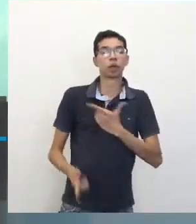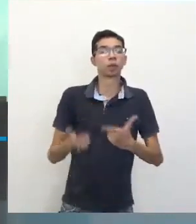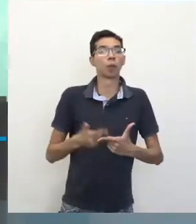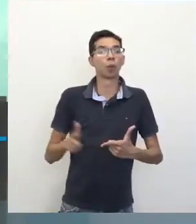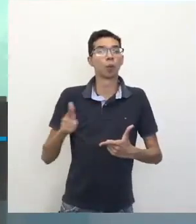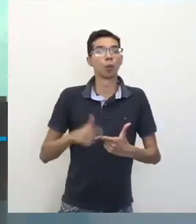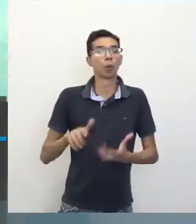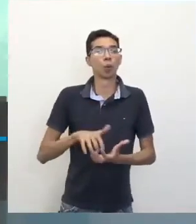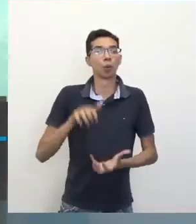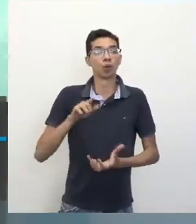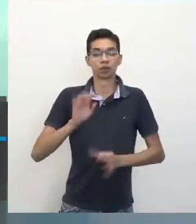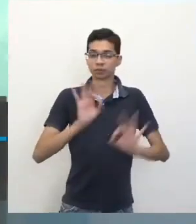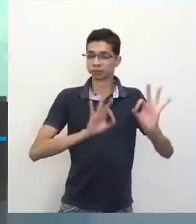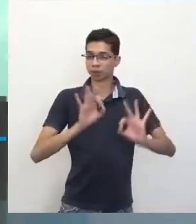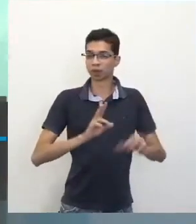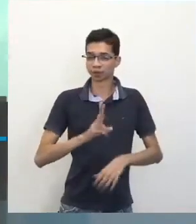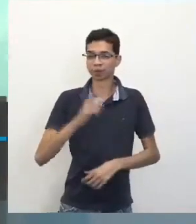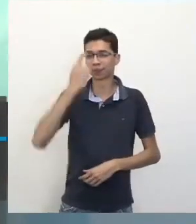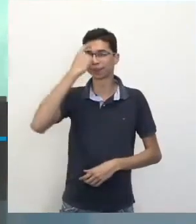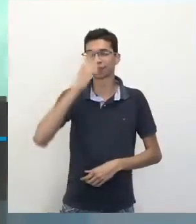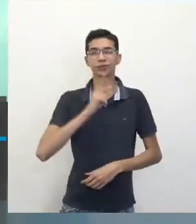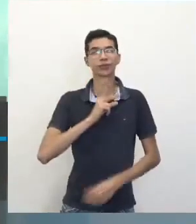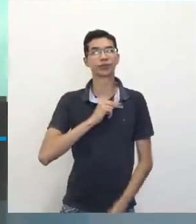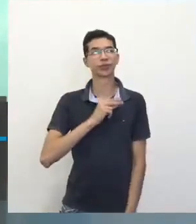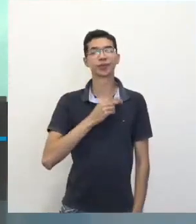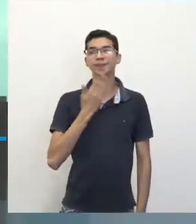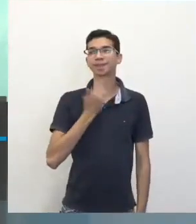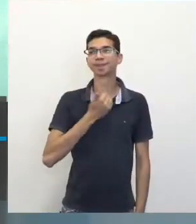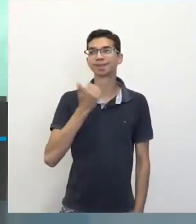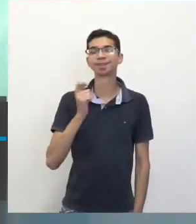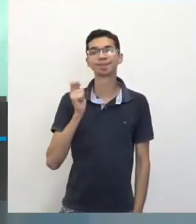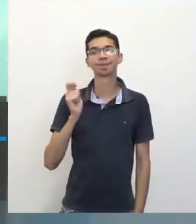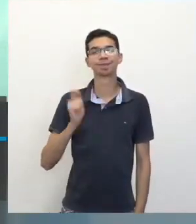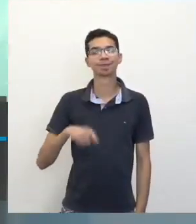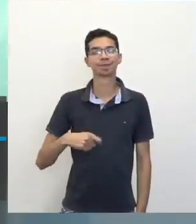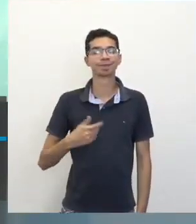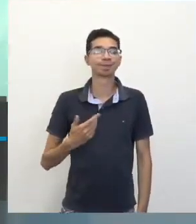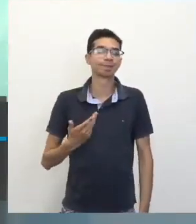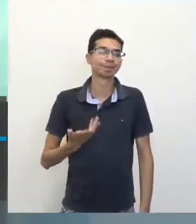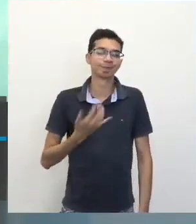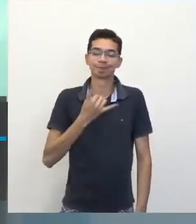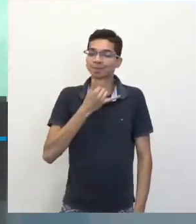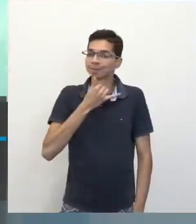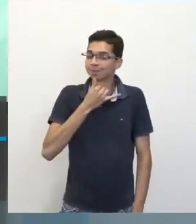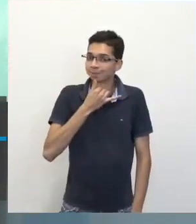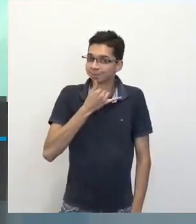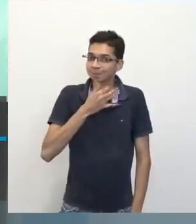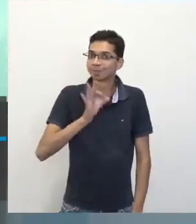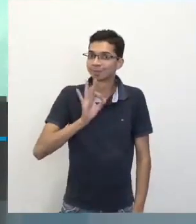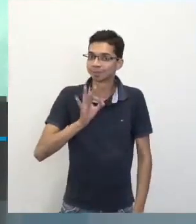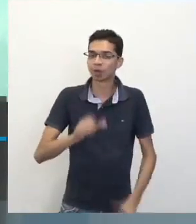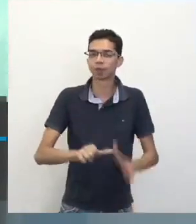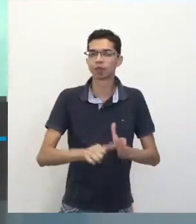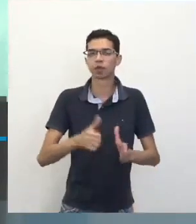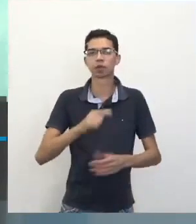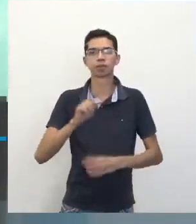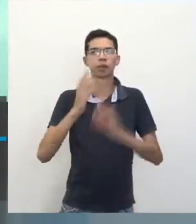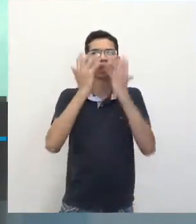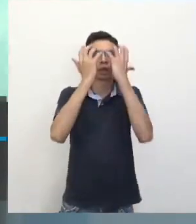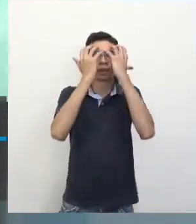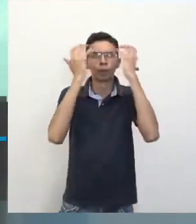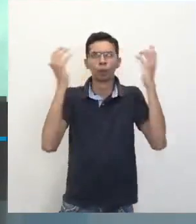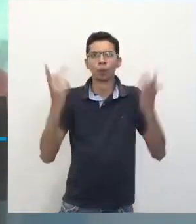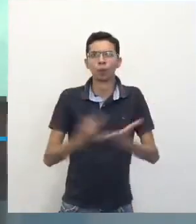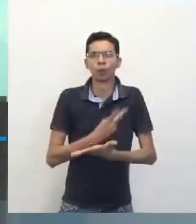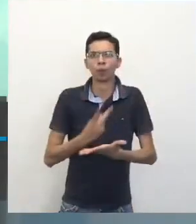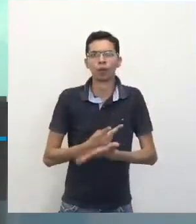vai ficar sempre com aquele gostinho de, poxa, poderia ter sido melhor. E realmente é assim mesmo. Os primeiros, gente, não se apavorem se alguma coisa der errado.